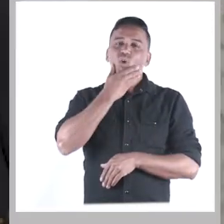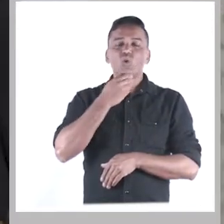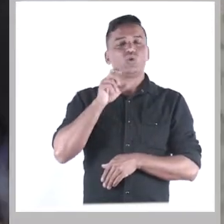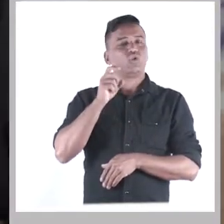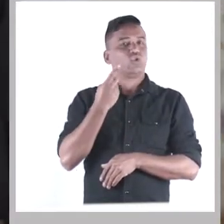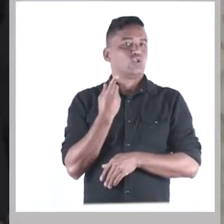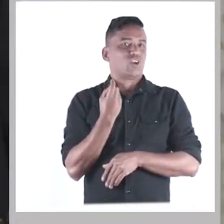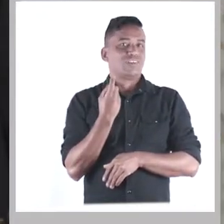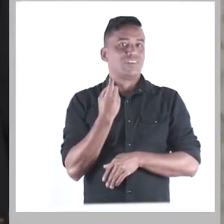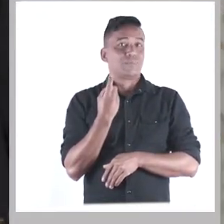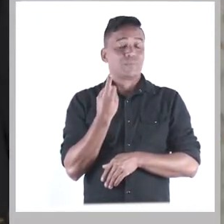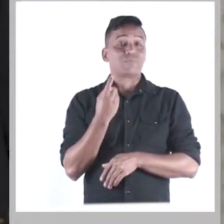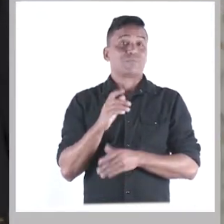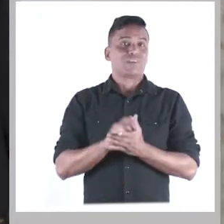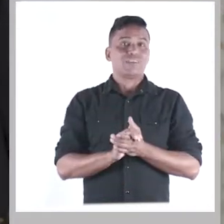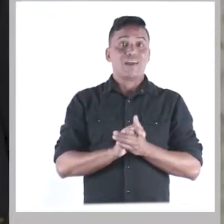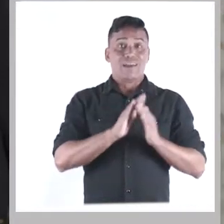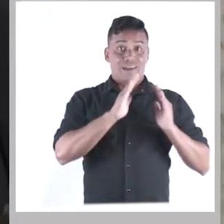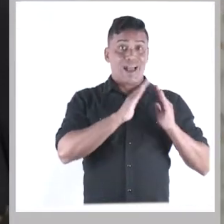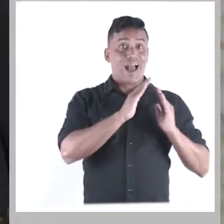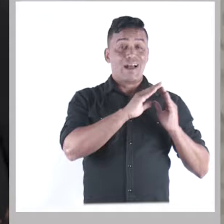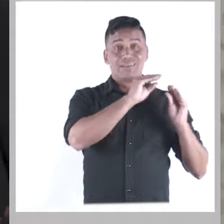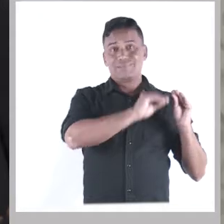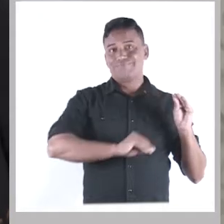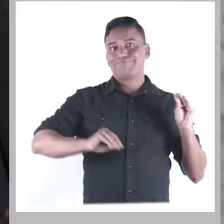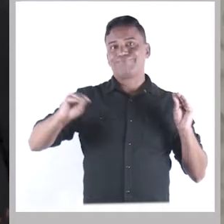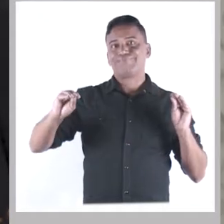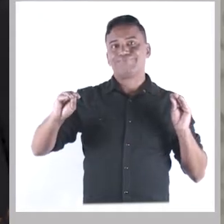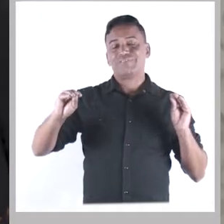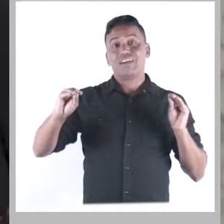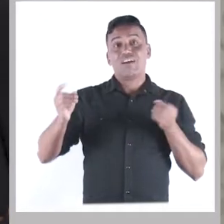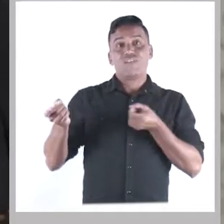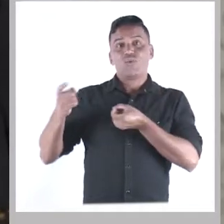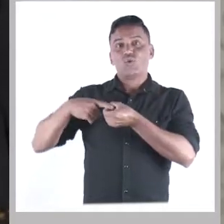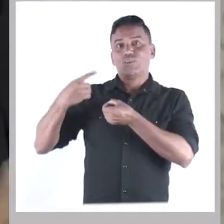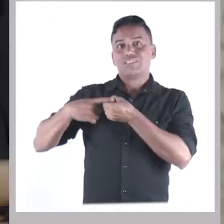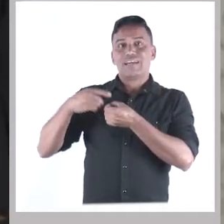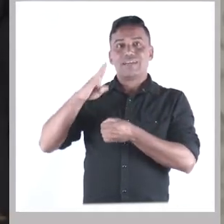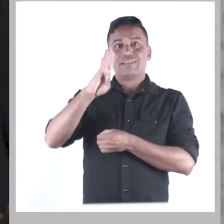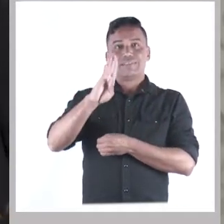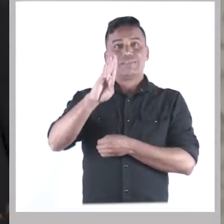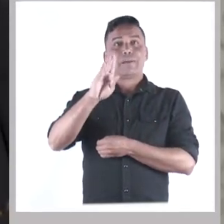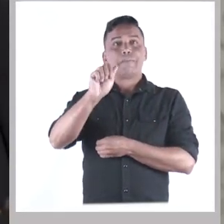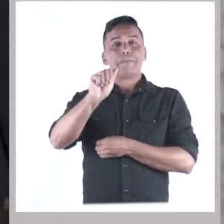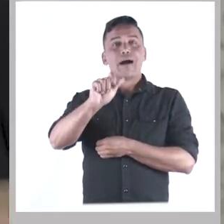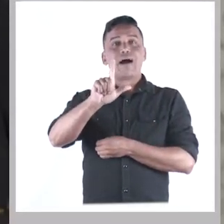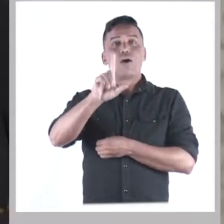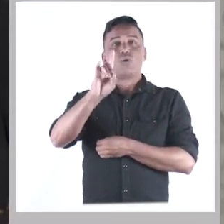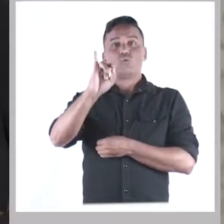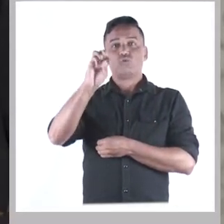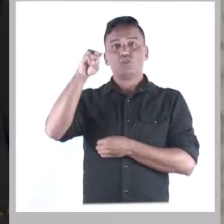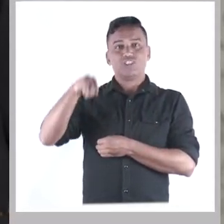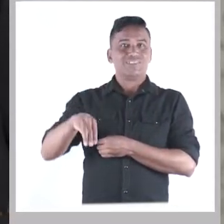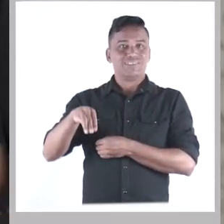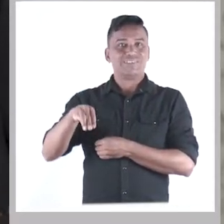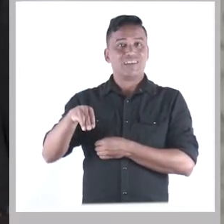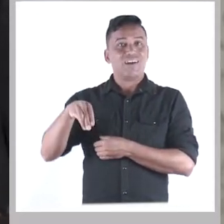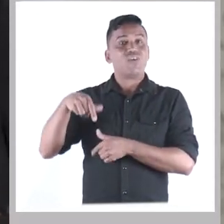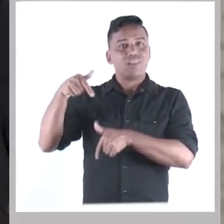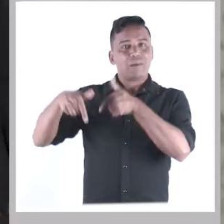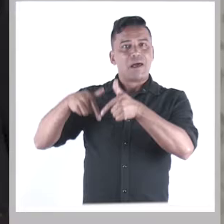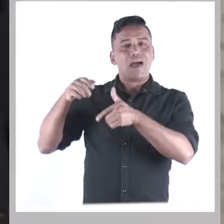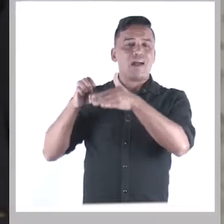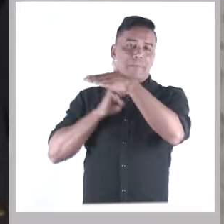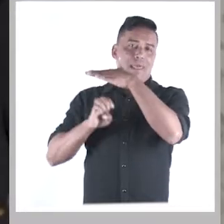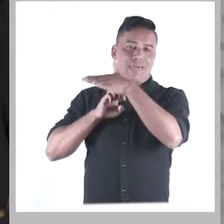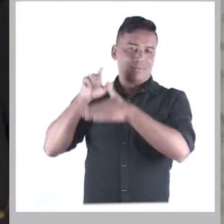sozinha, e agora no começo do ano ele saiu de casa para trabalhar, né? E voltou para Baldim, né? Foi trabalhar numa